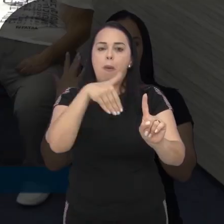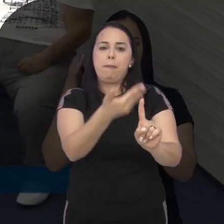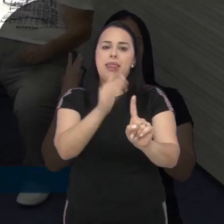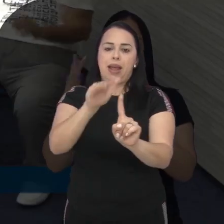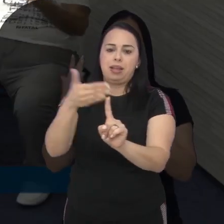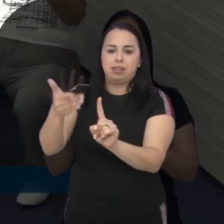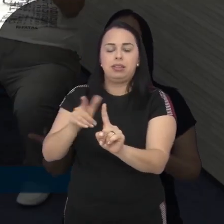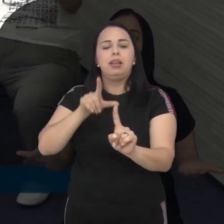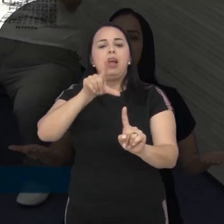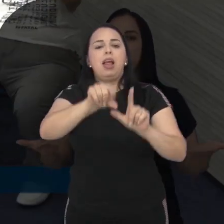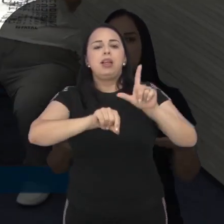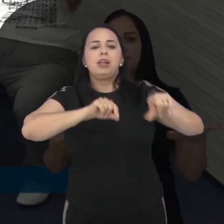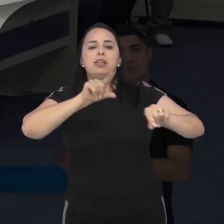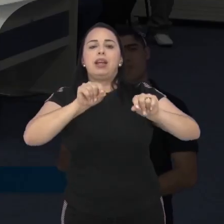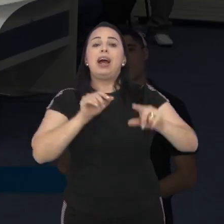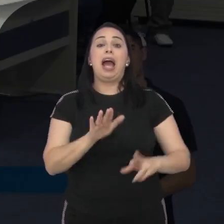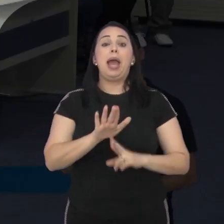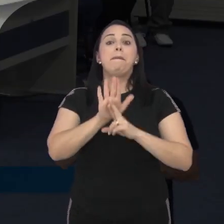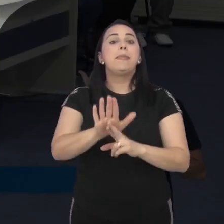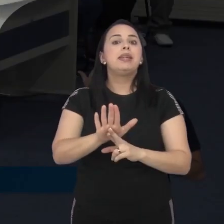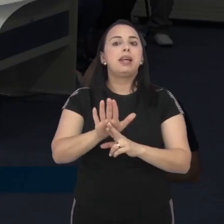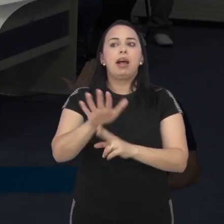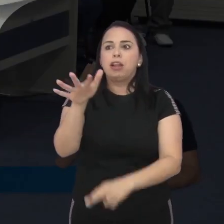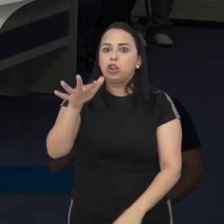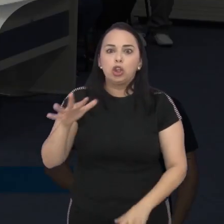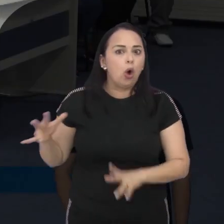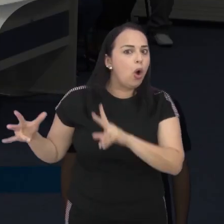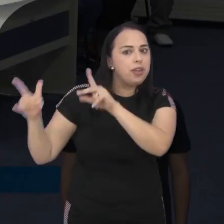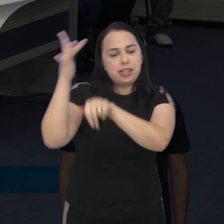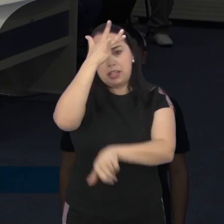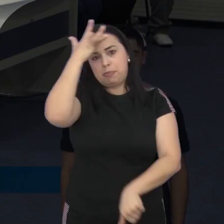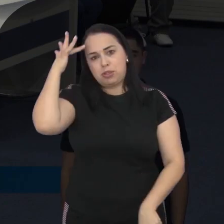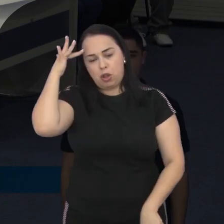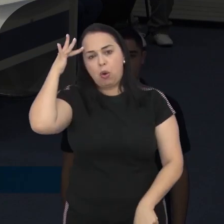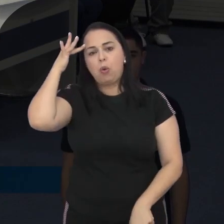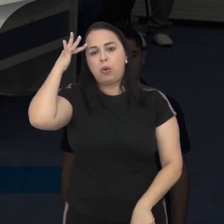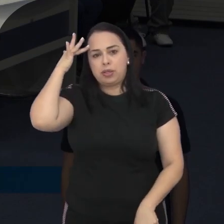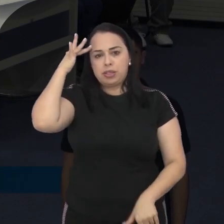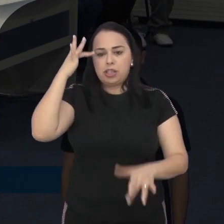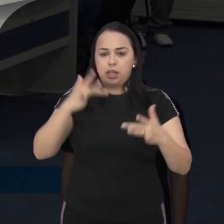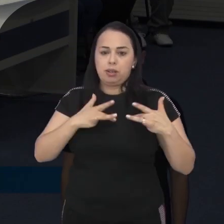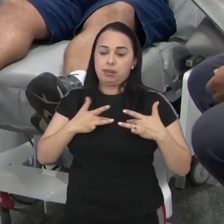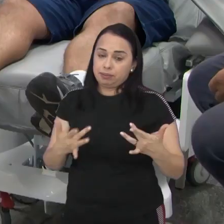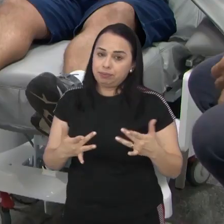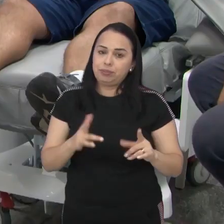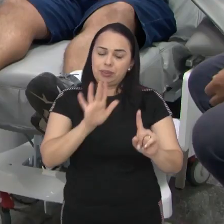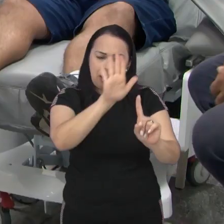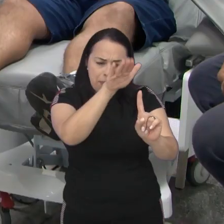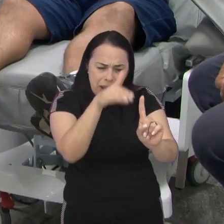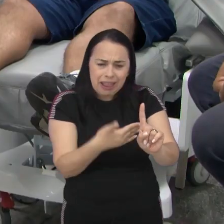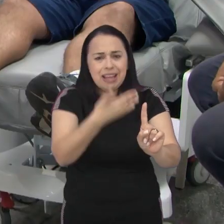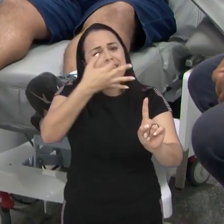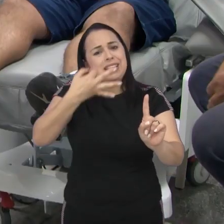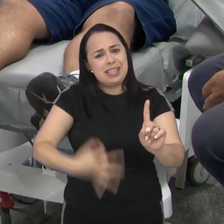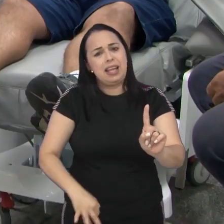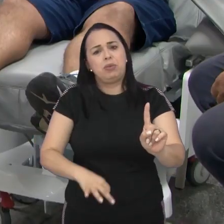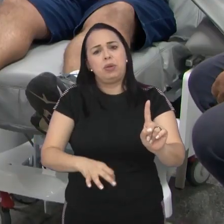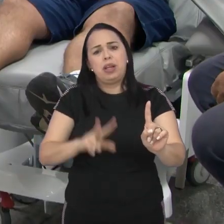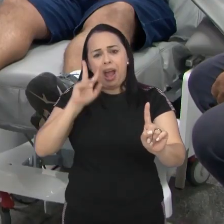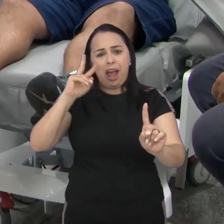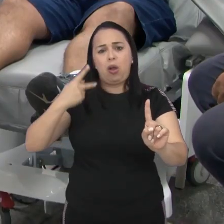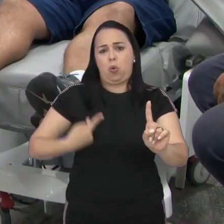município. Eles foram escolhidos para representar todos os doadores da cidade no plenário. Homenagem justa,